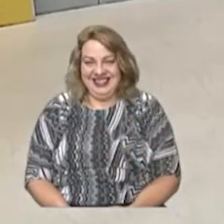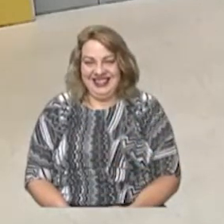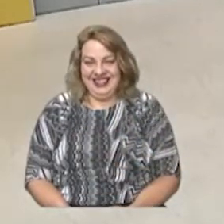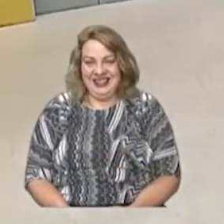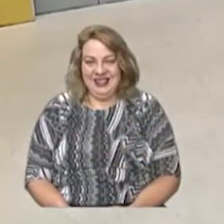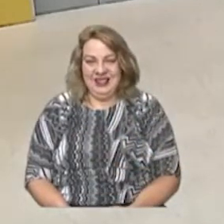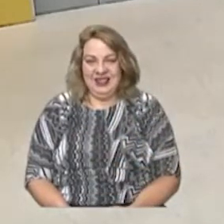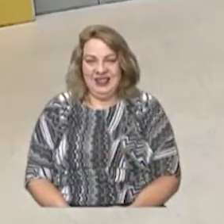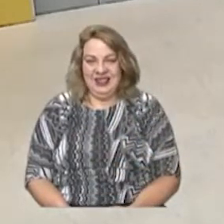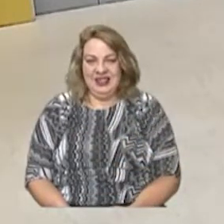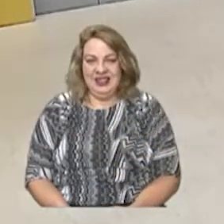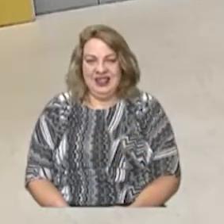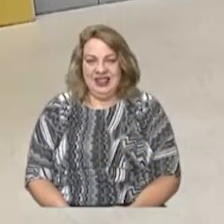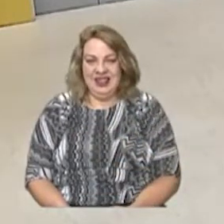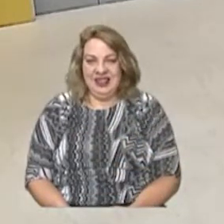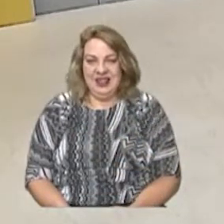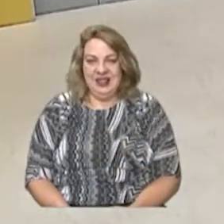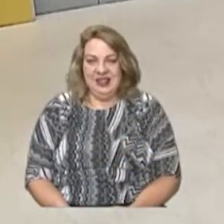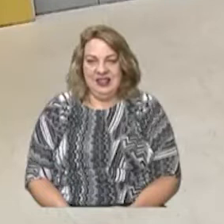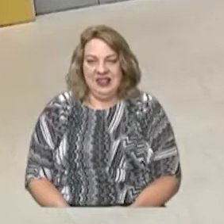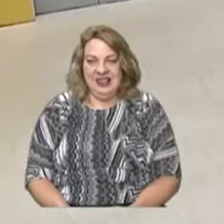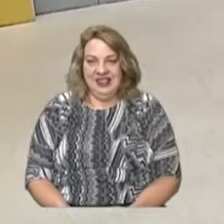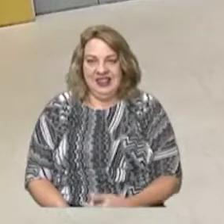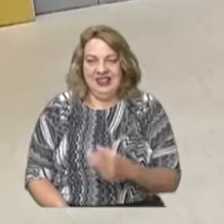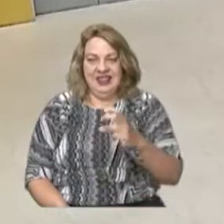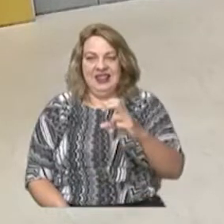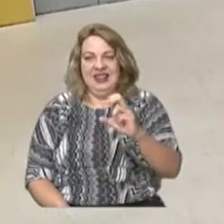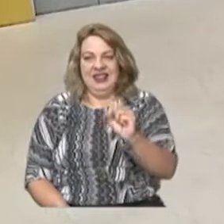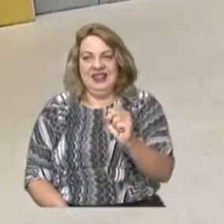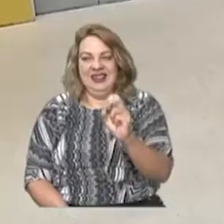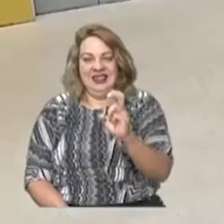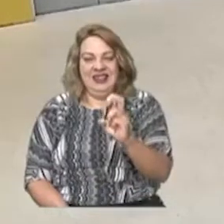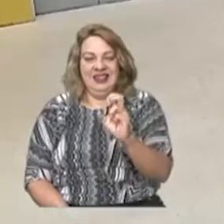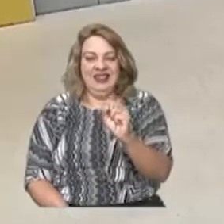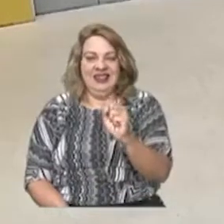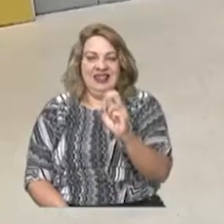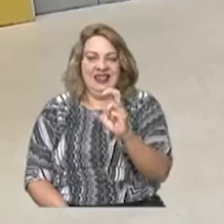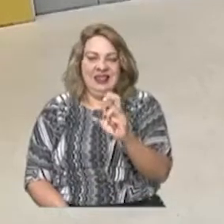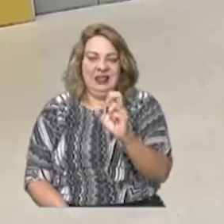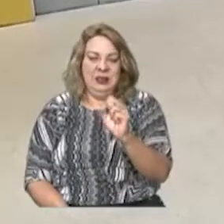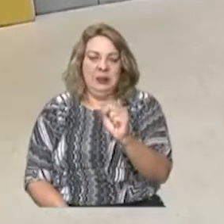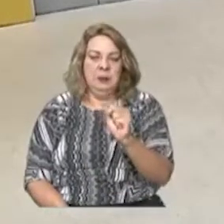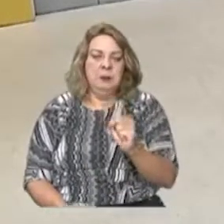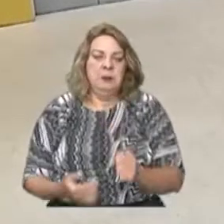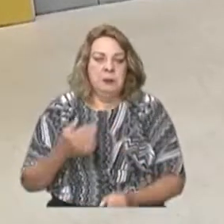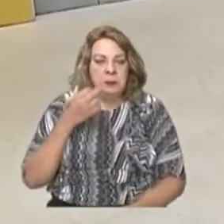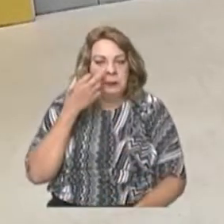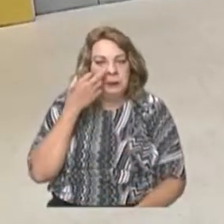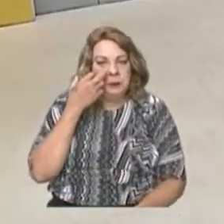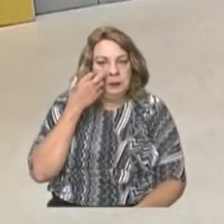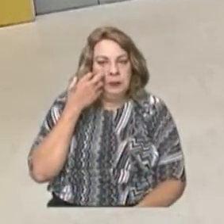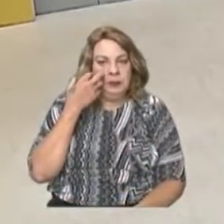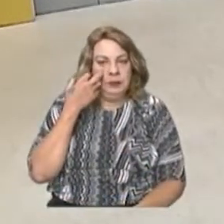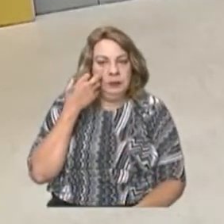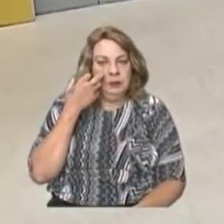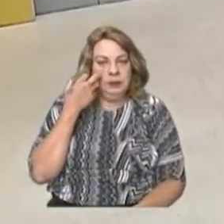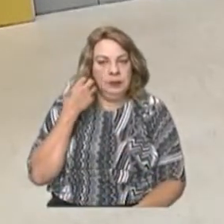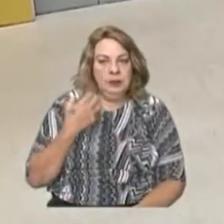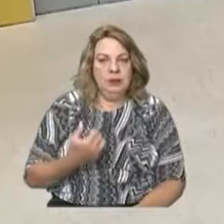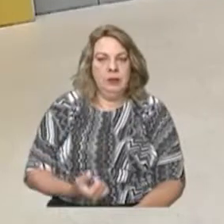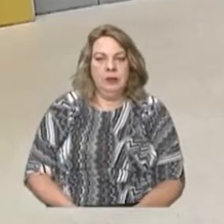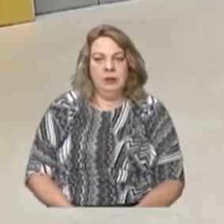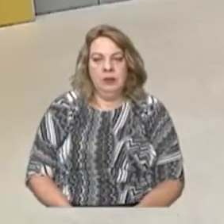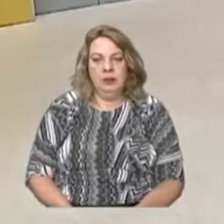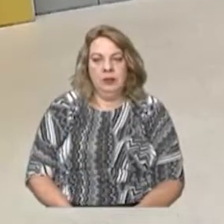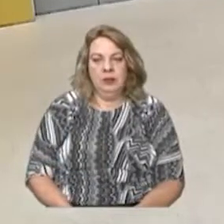12, marque 12, 58 agora, 58. 58 e